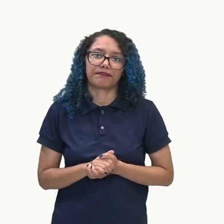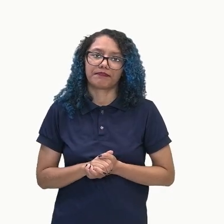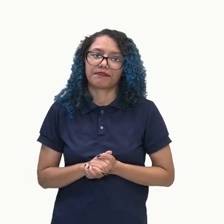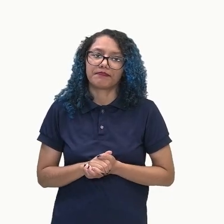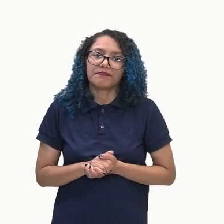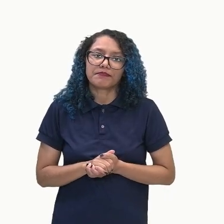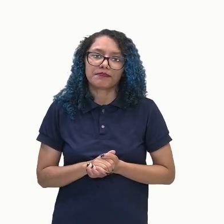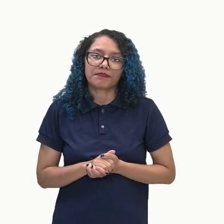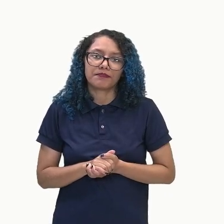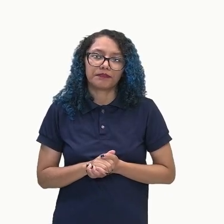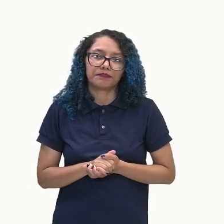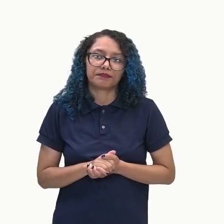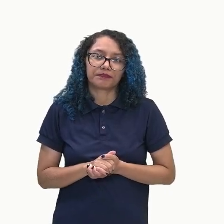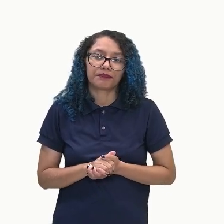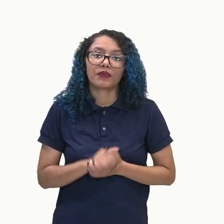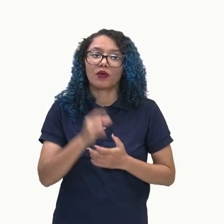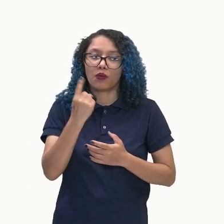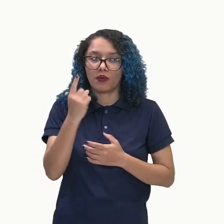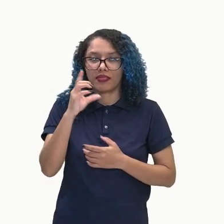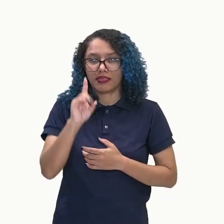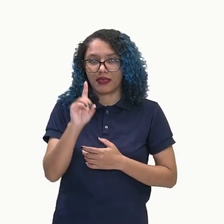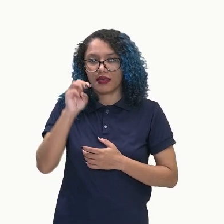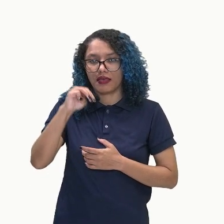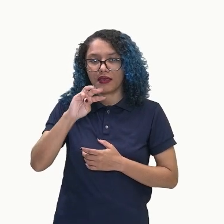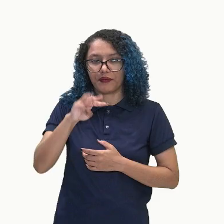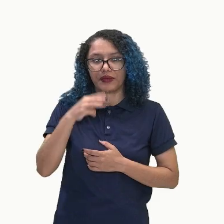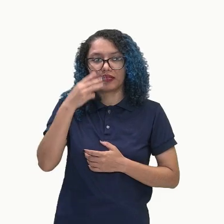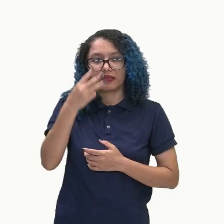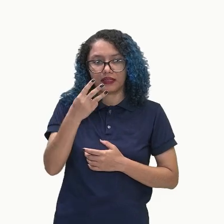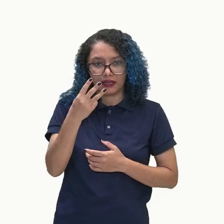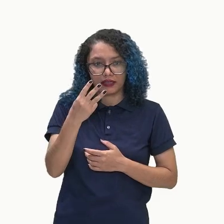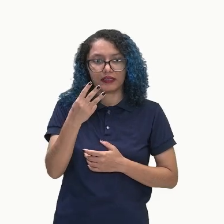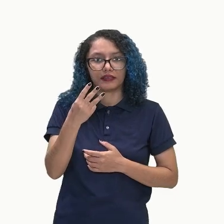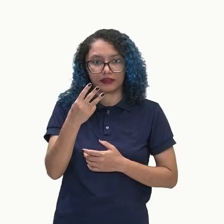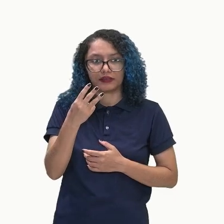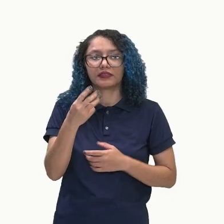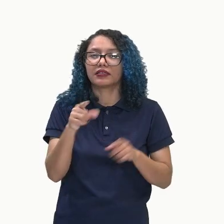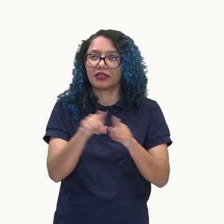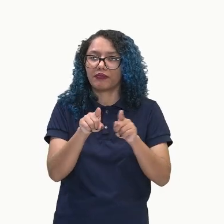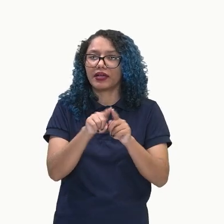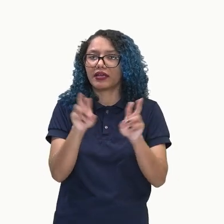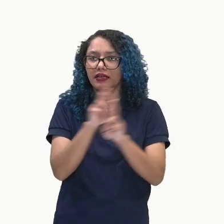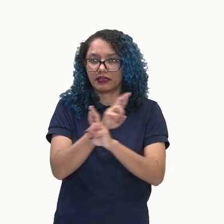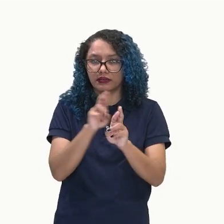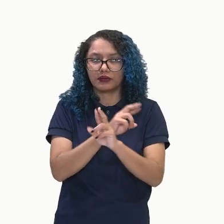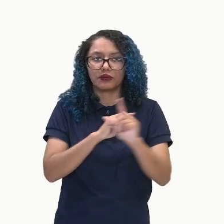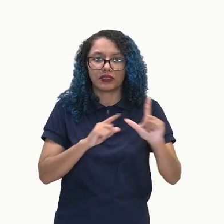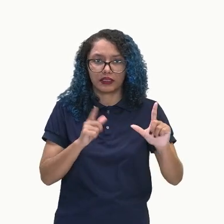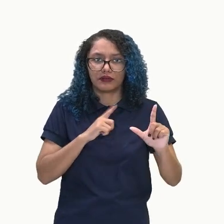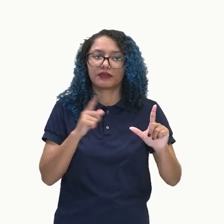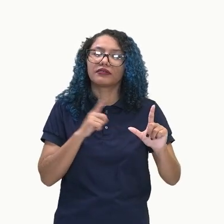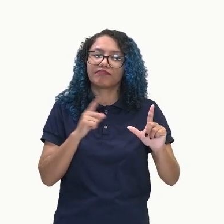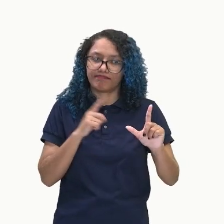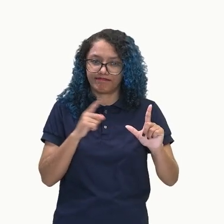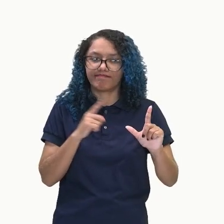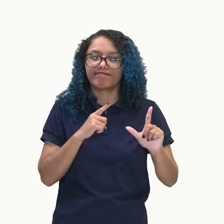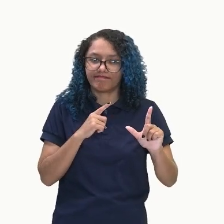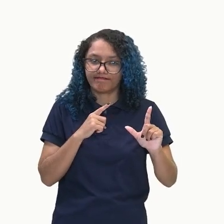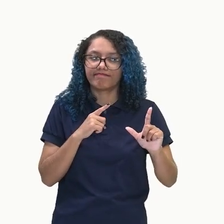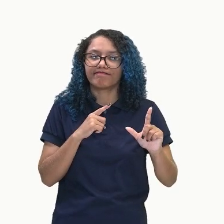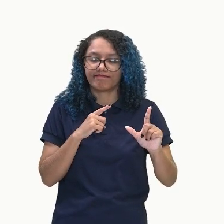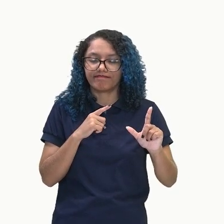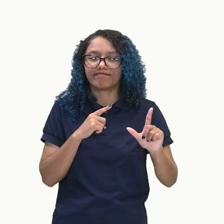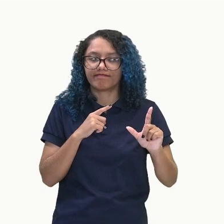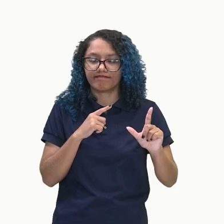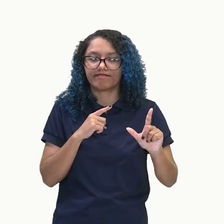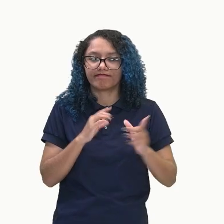cúbico, 1 decímetro cúbico, ele se relaciona com litro. Já que nós falamos em litro agora e apareceu aqui decímetro,